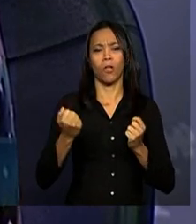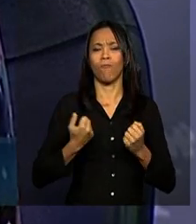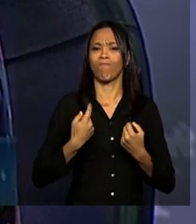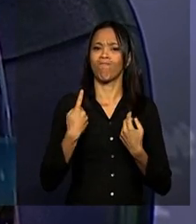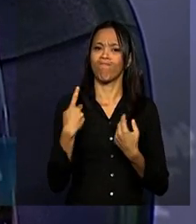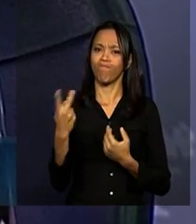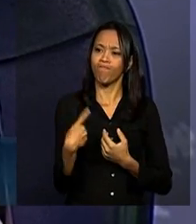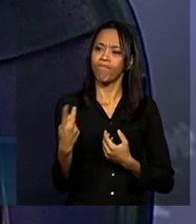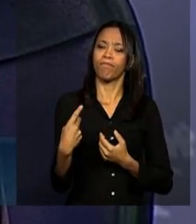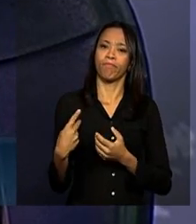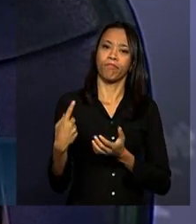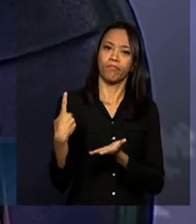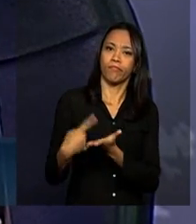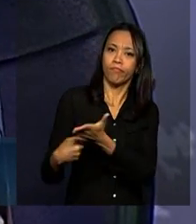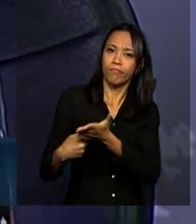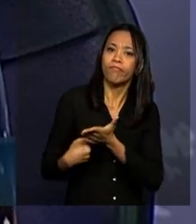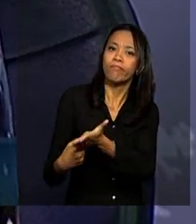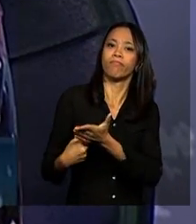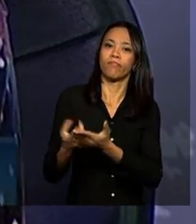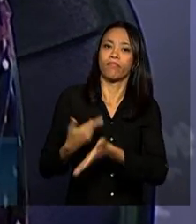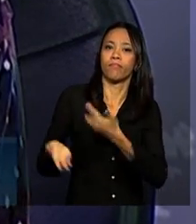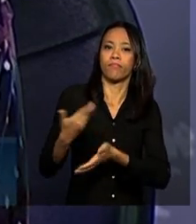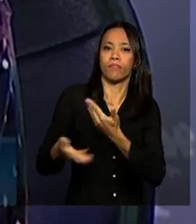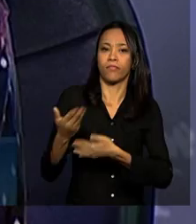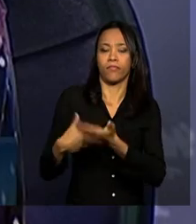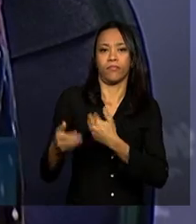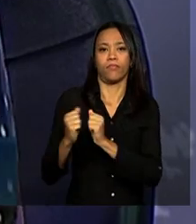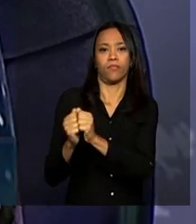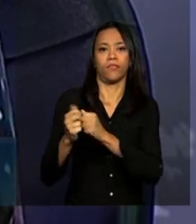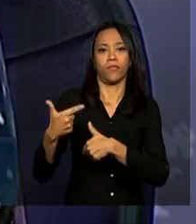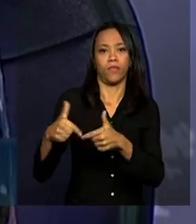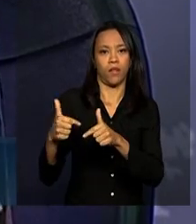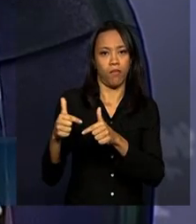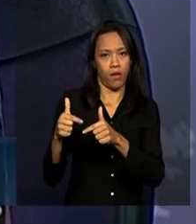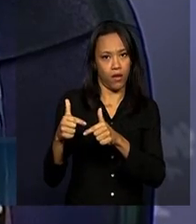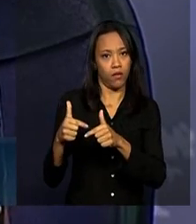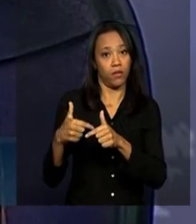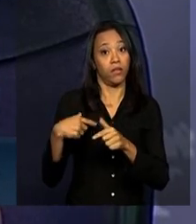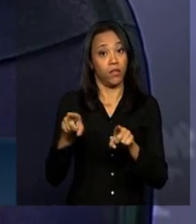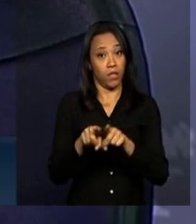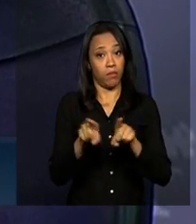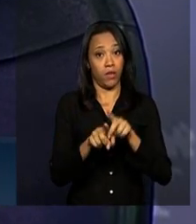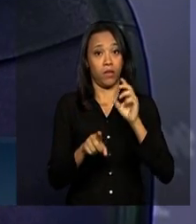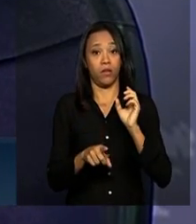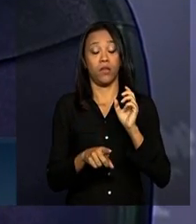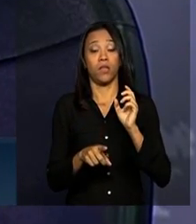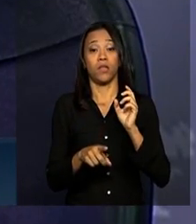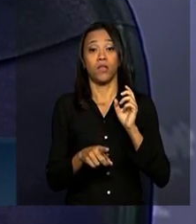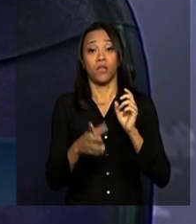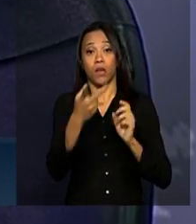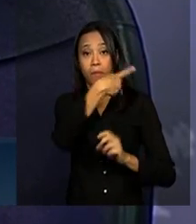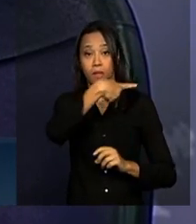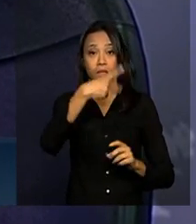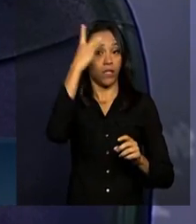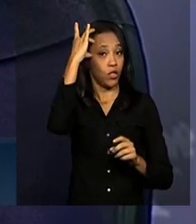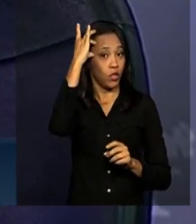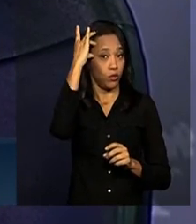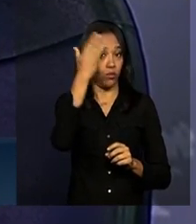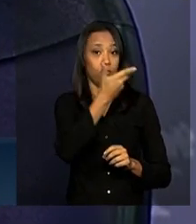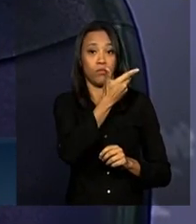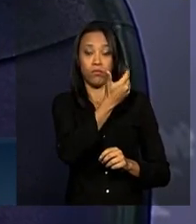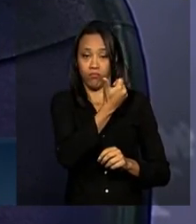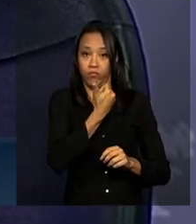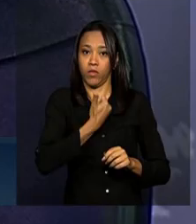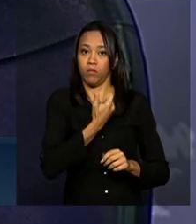total determinação da nossa chefa, a presidenta Dilma